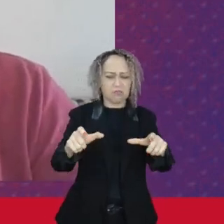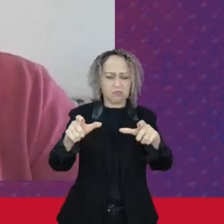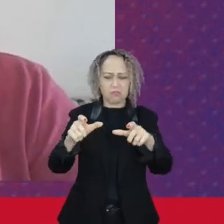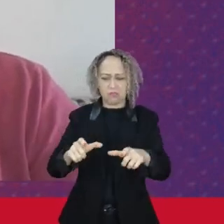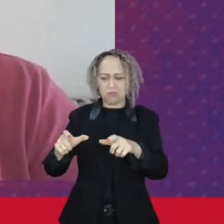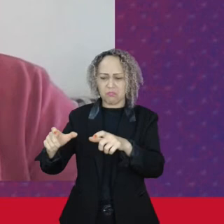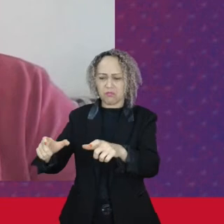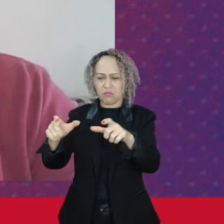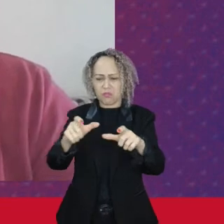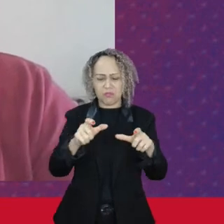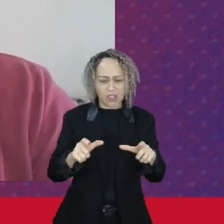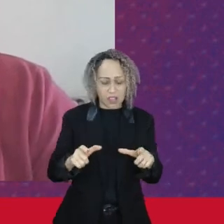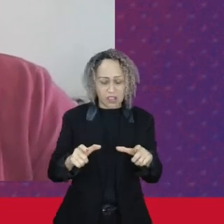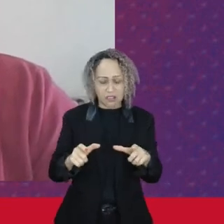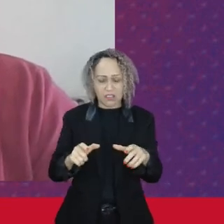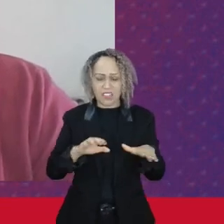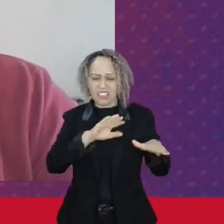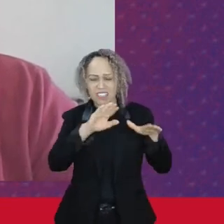das